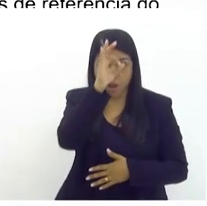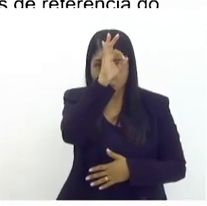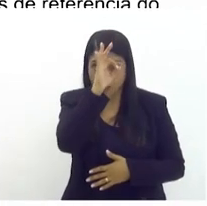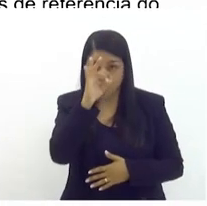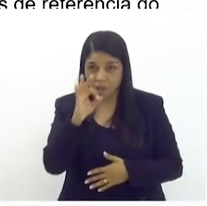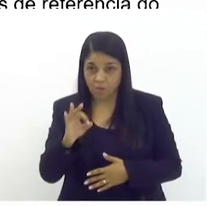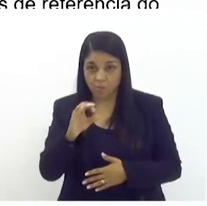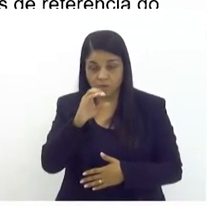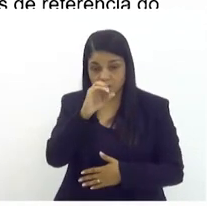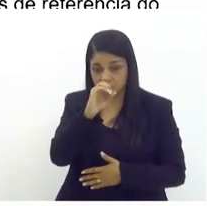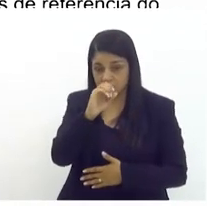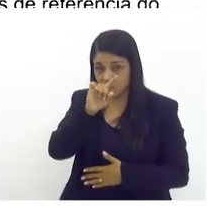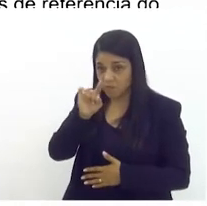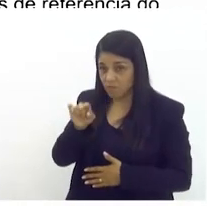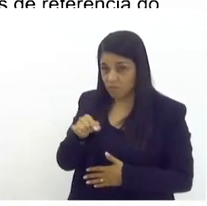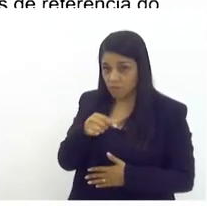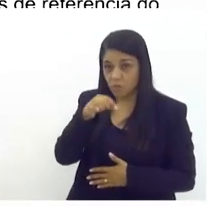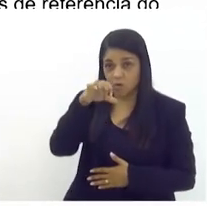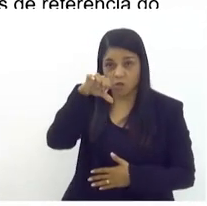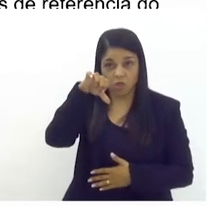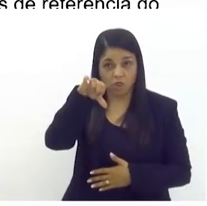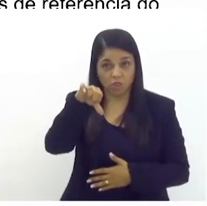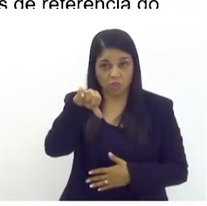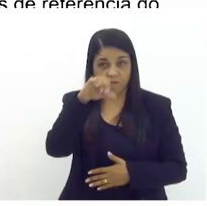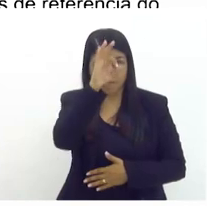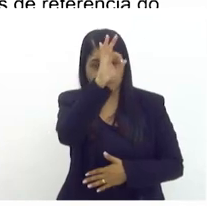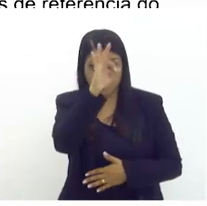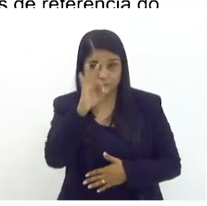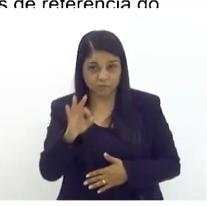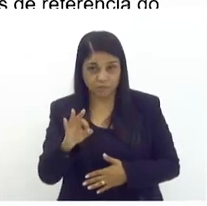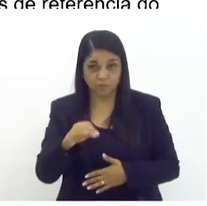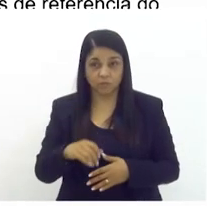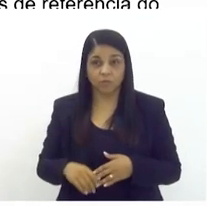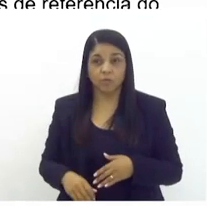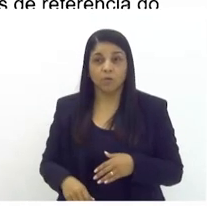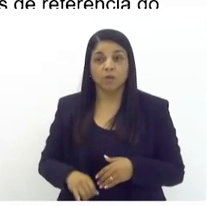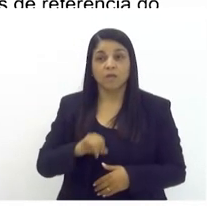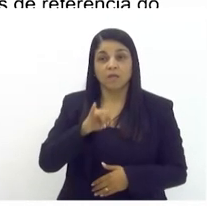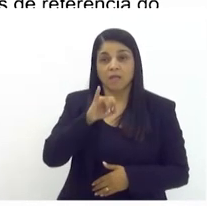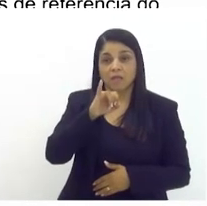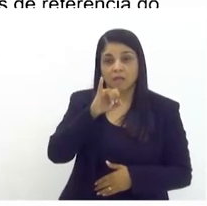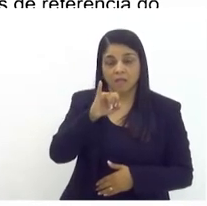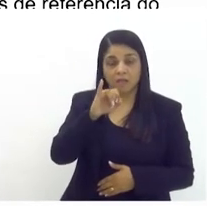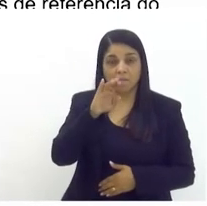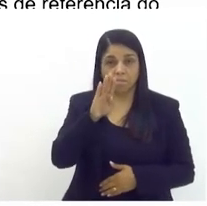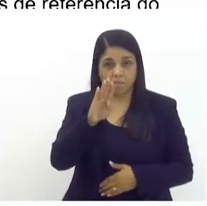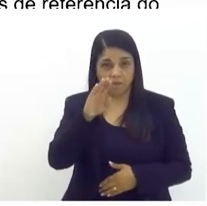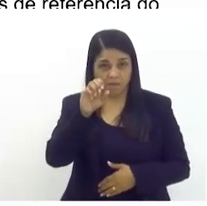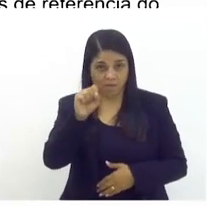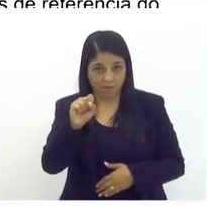teste dizendo,9% e o ibs com 0,1